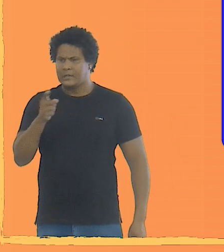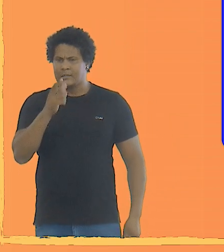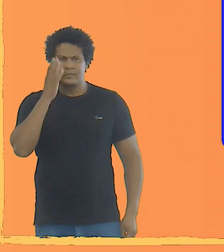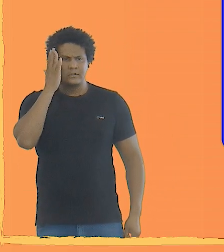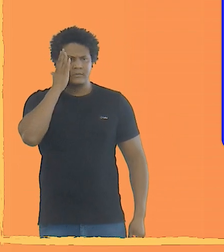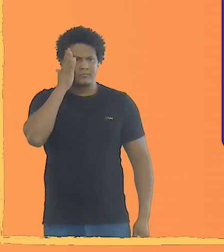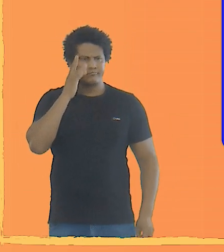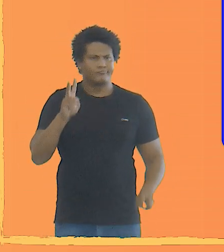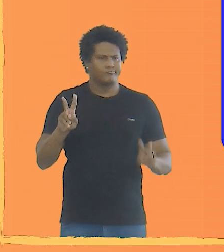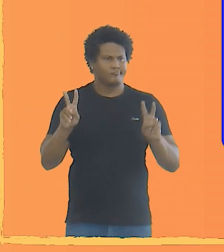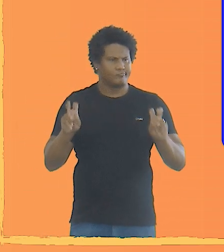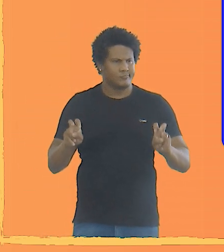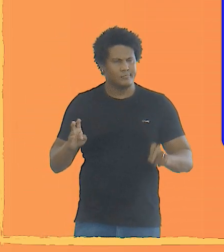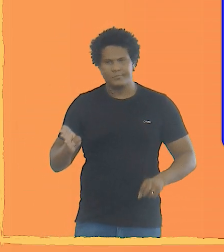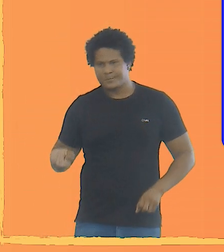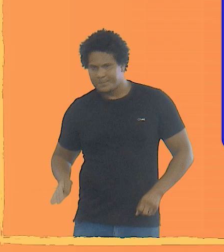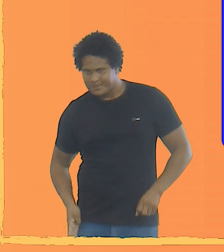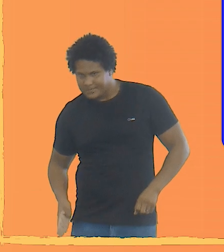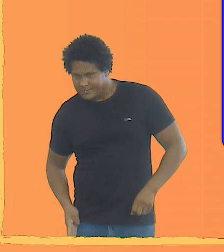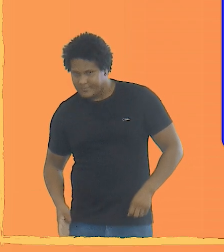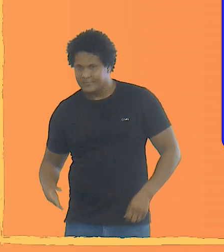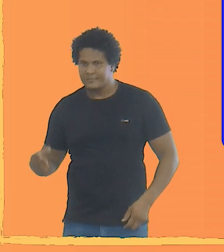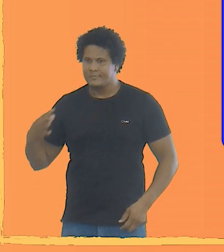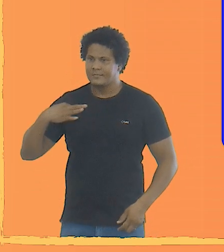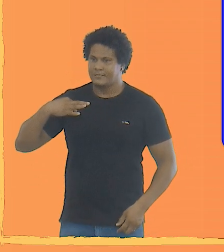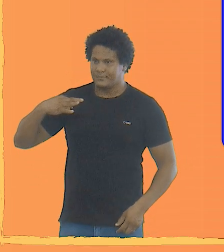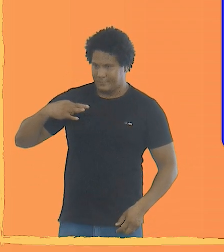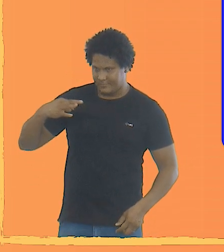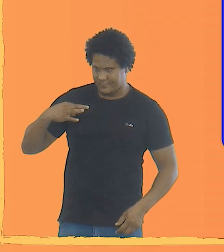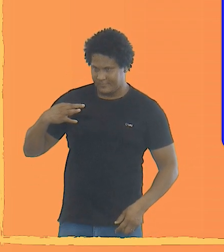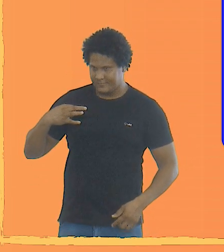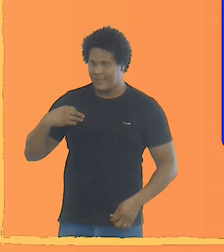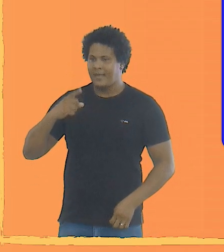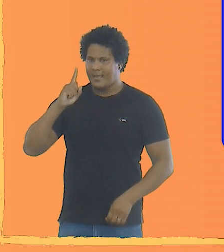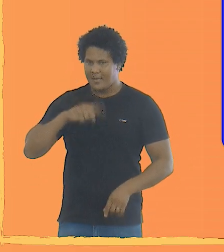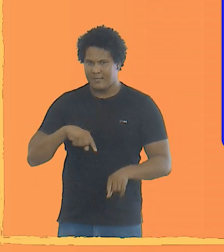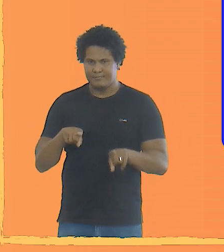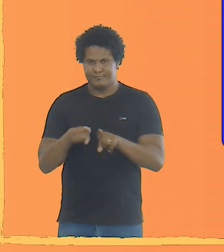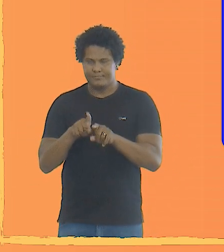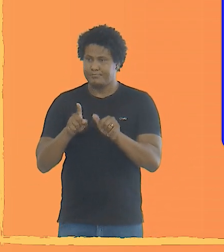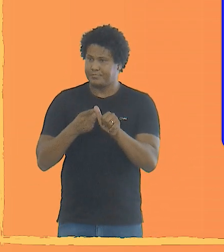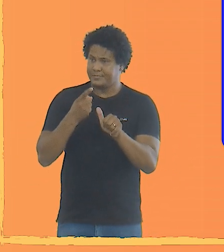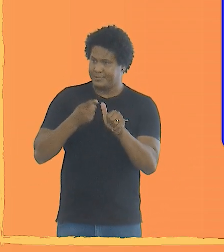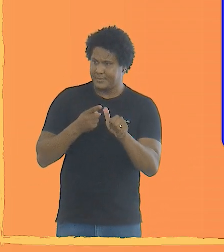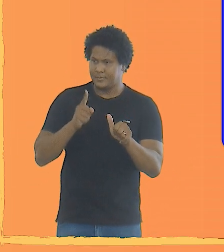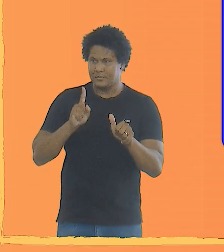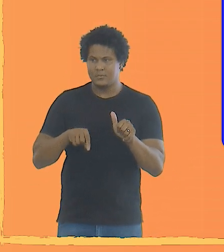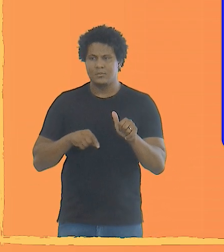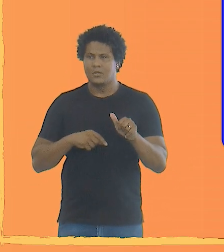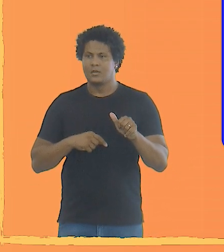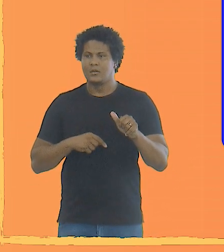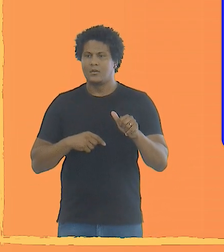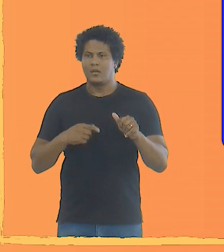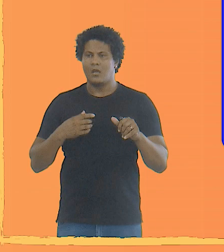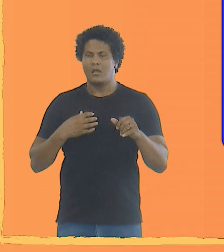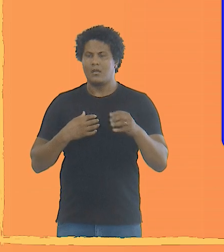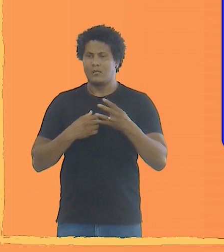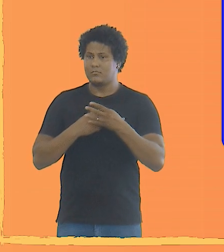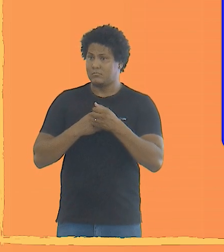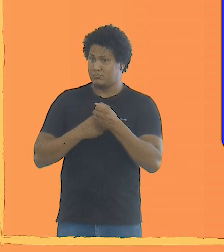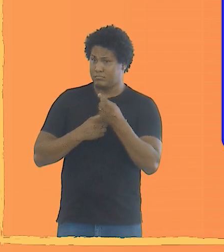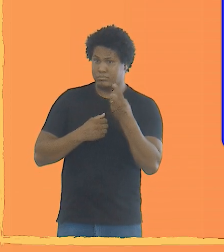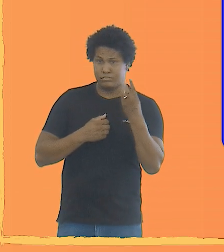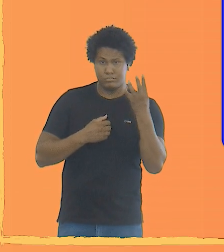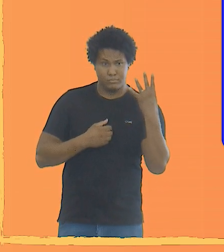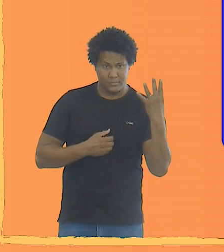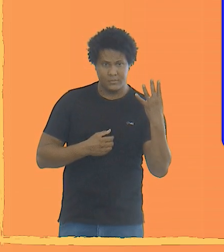camisas? O que é que você vai fazer? Primeiro determinar a quantidade de calças e depois determinar a quantidade de camisas. Ou o